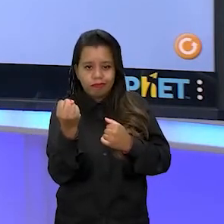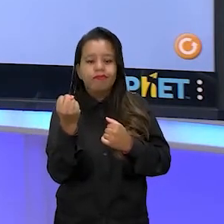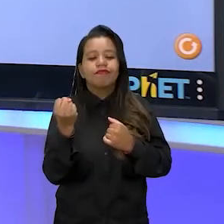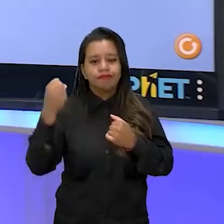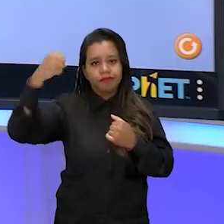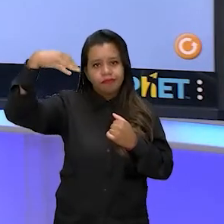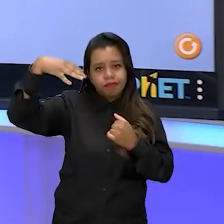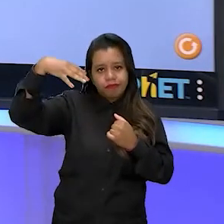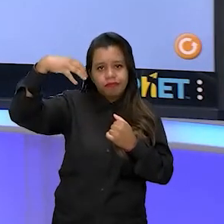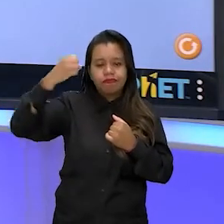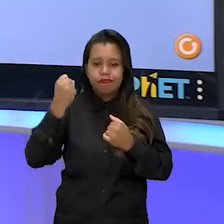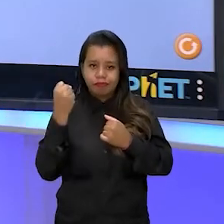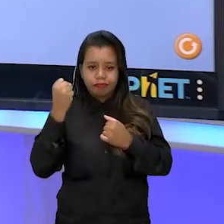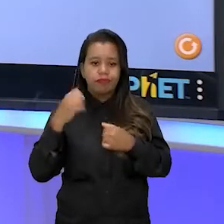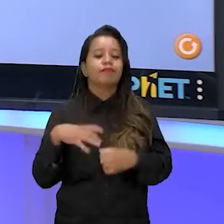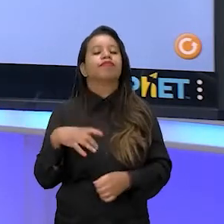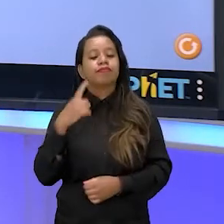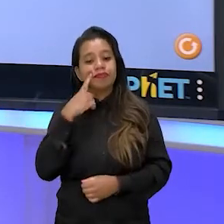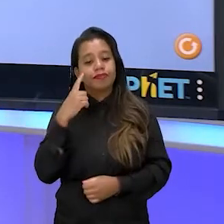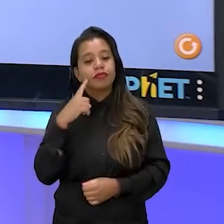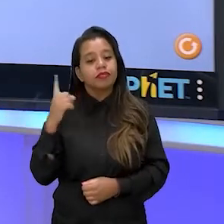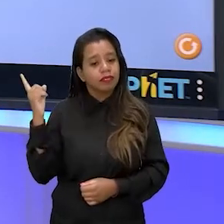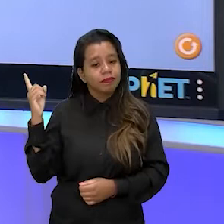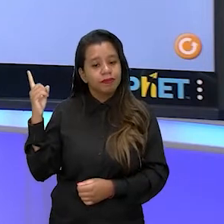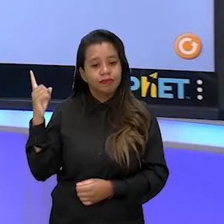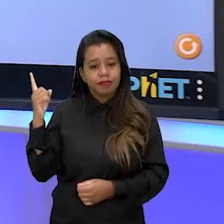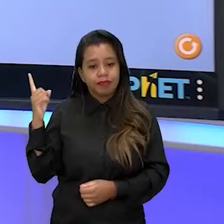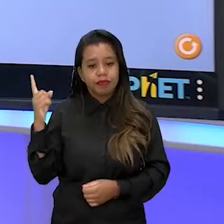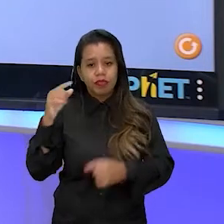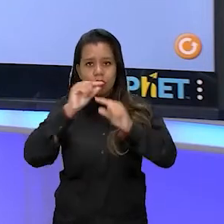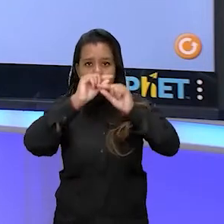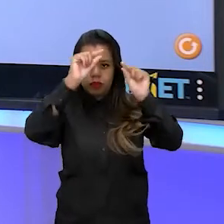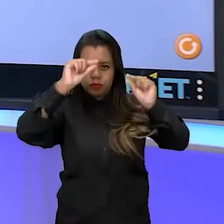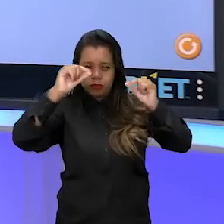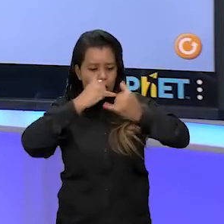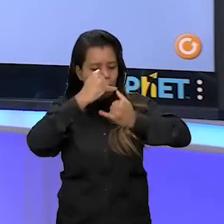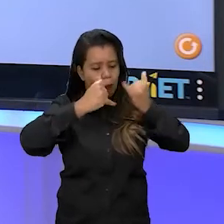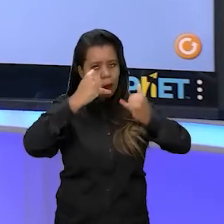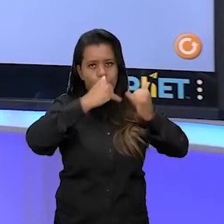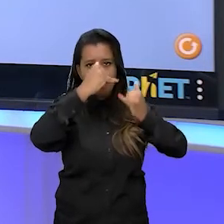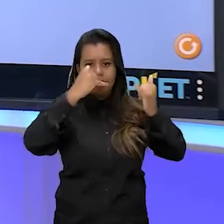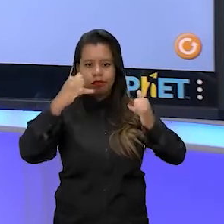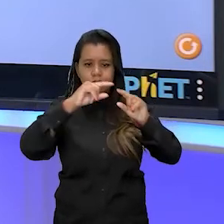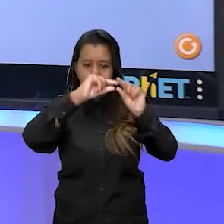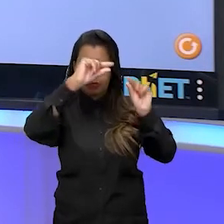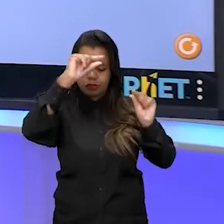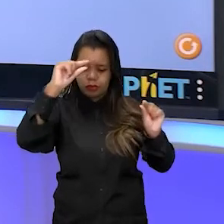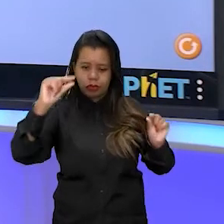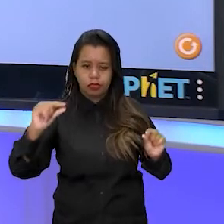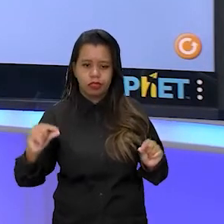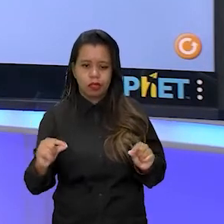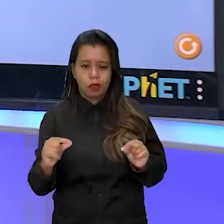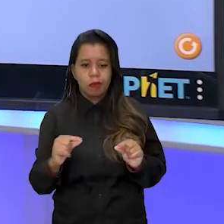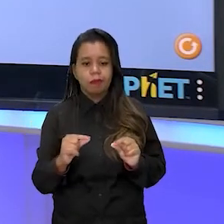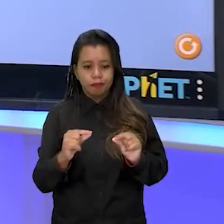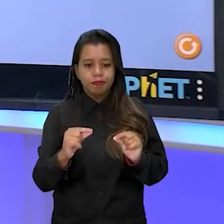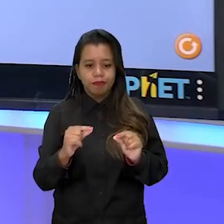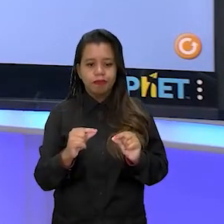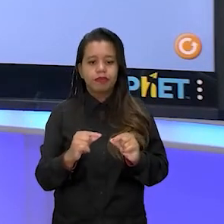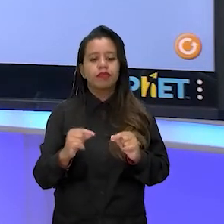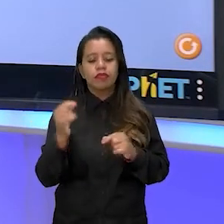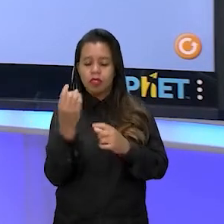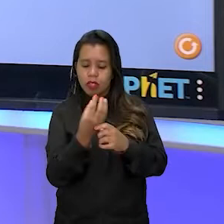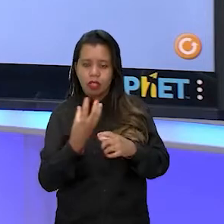sai de um polo, né? Passa pelos fios, vai atravessando, chega aqui onde está a lâmpada, encontra